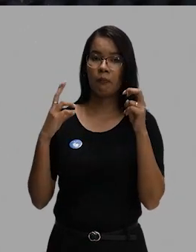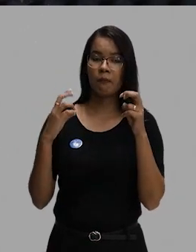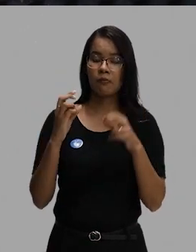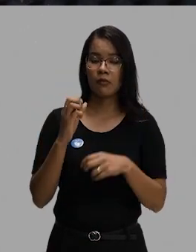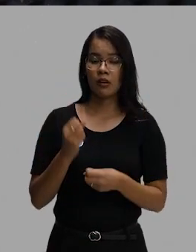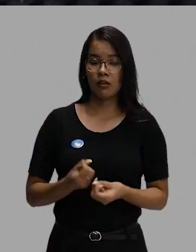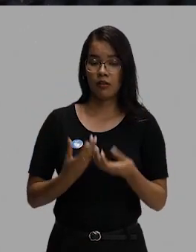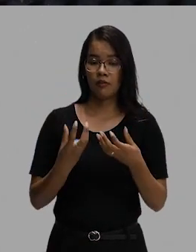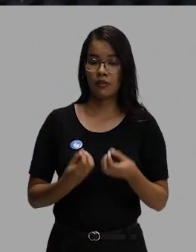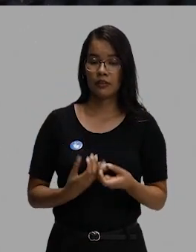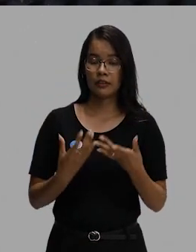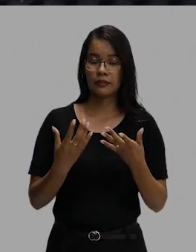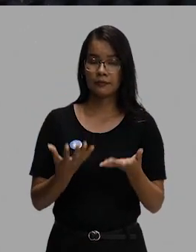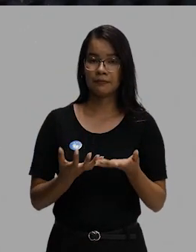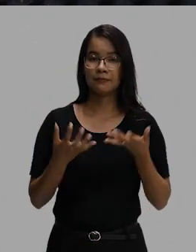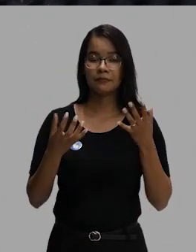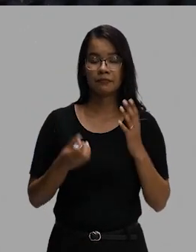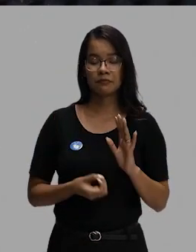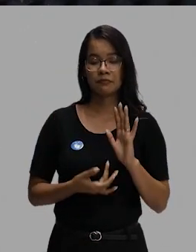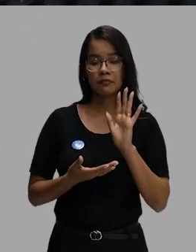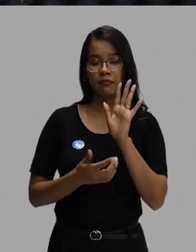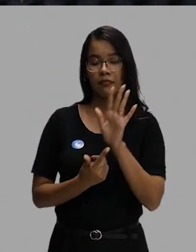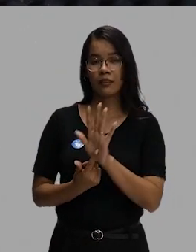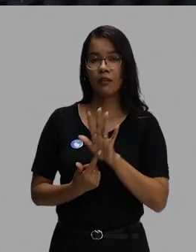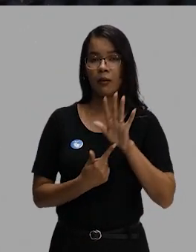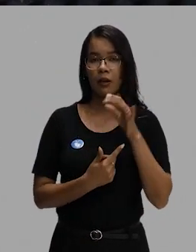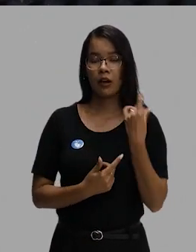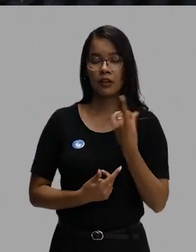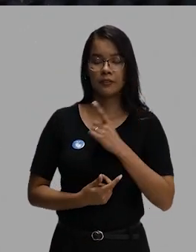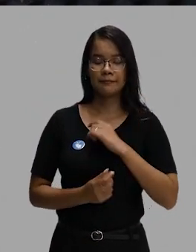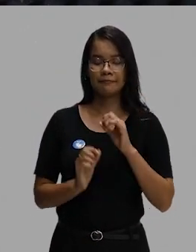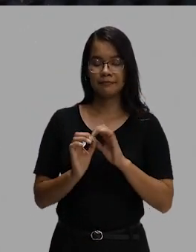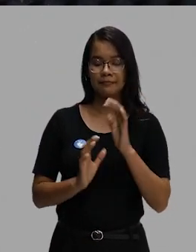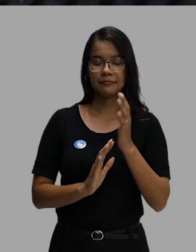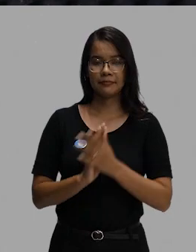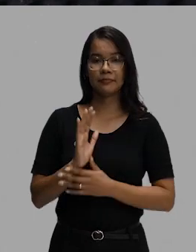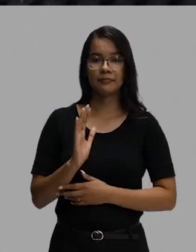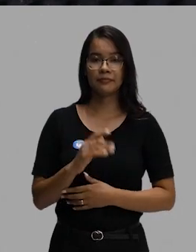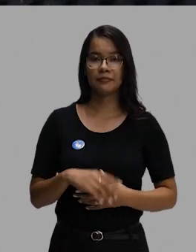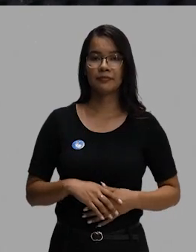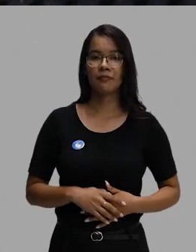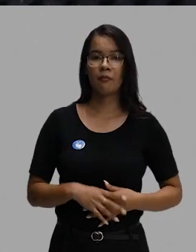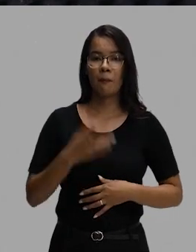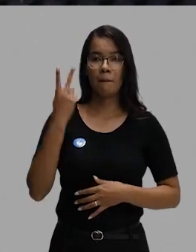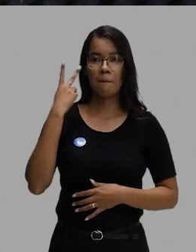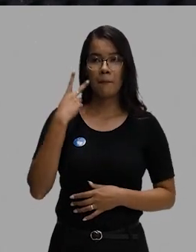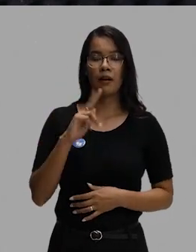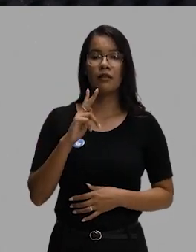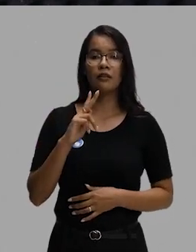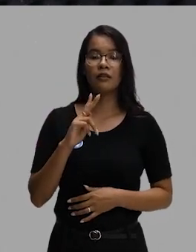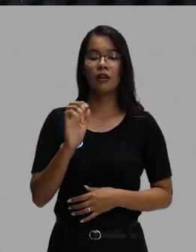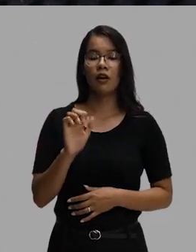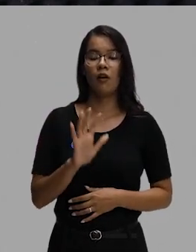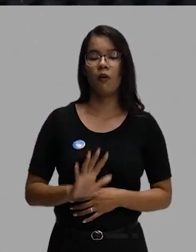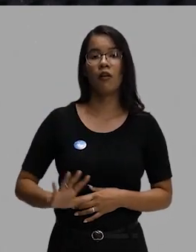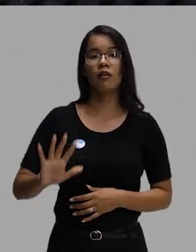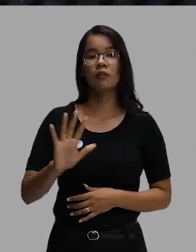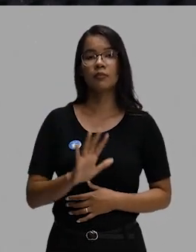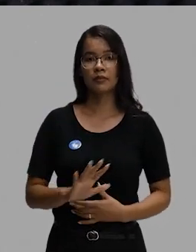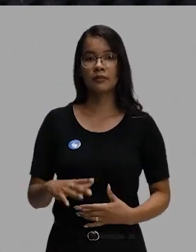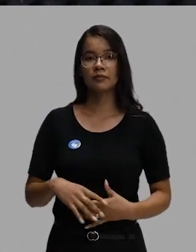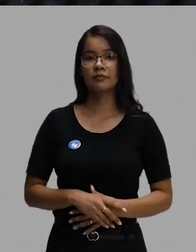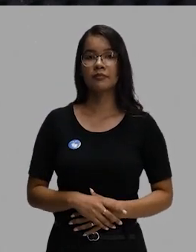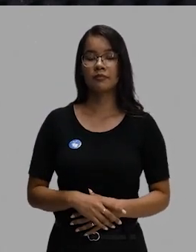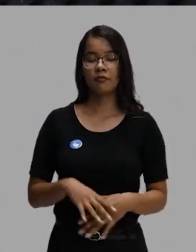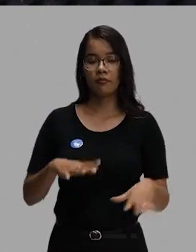quer expor as nossas produções, né, as produções do Brasil, para a Europa.